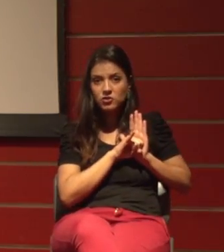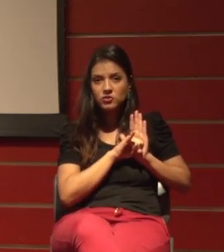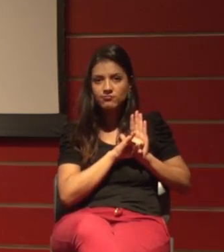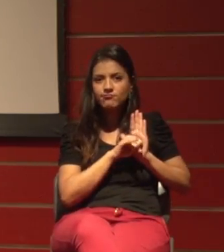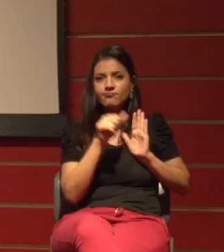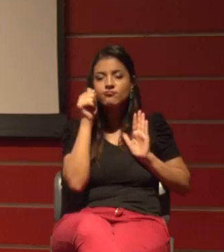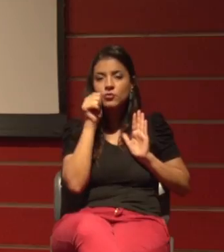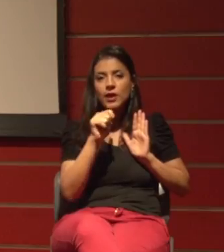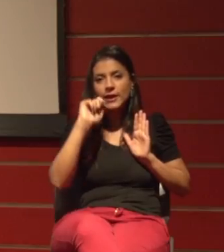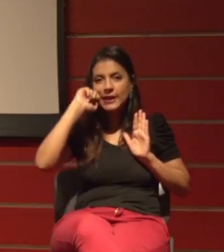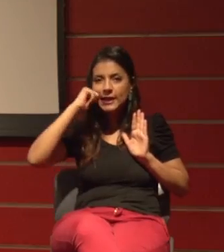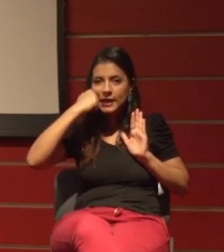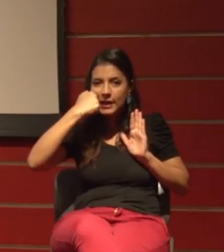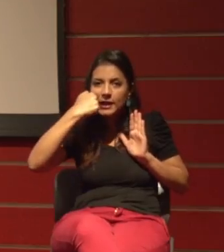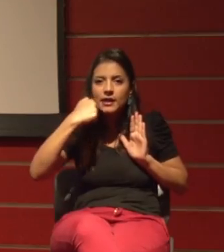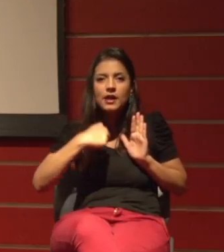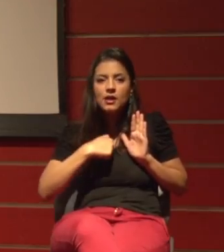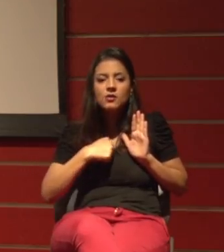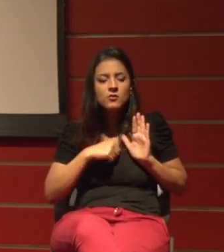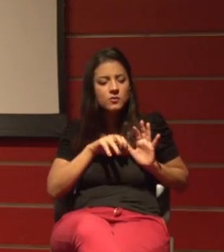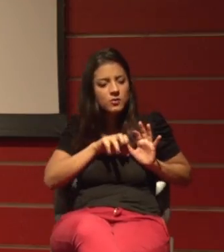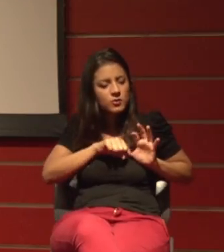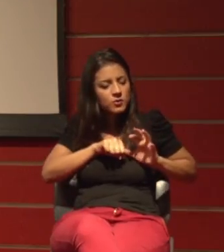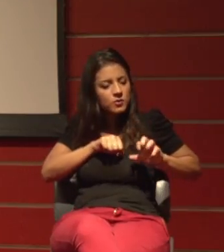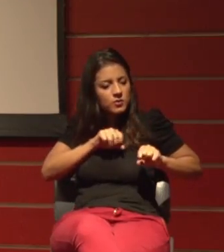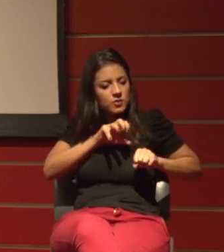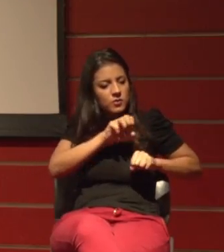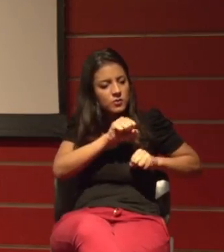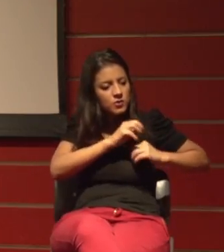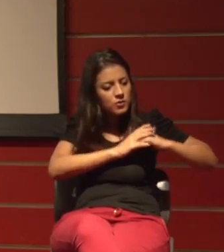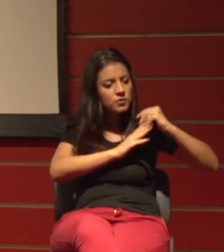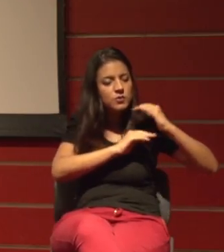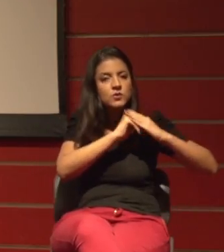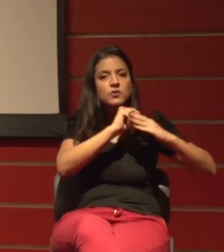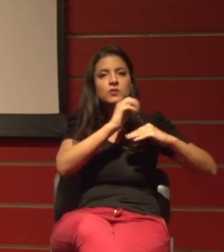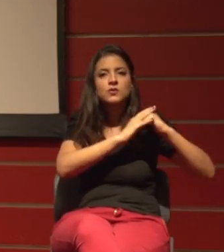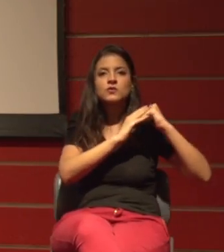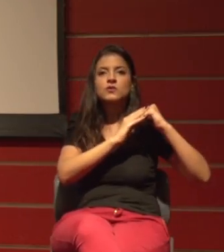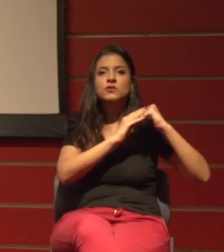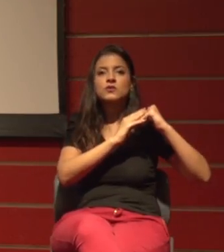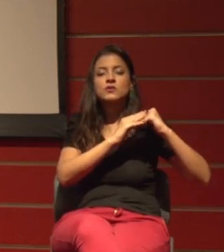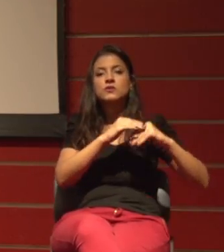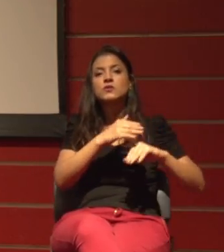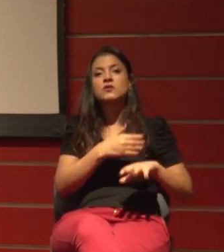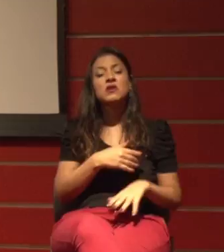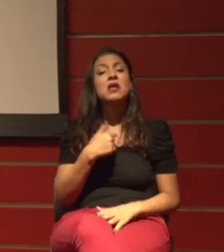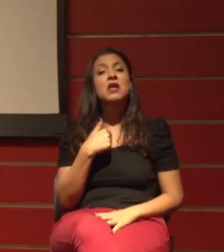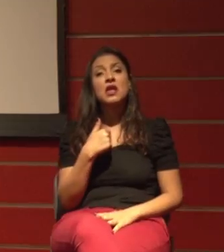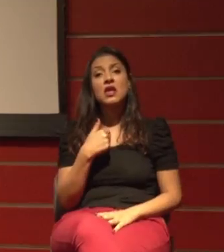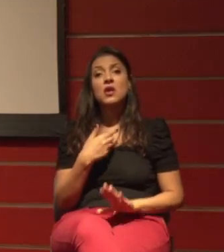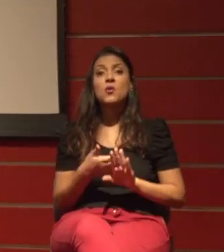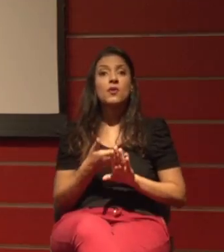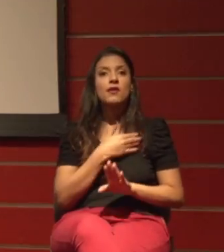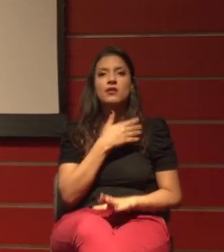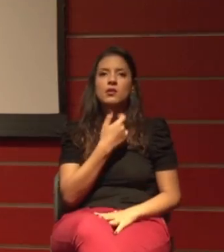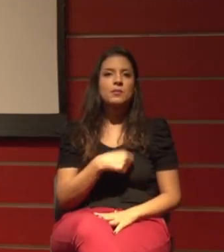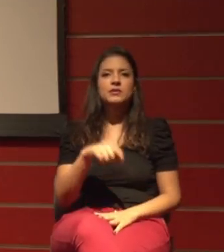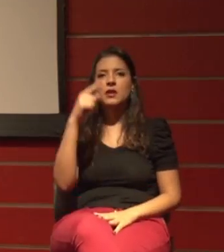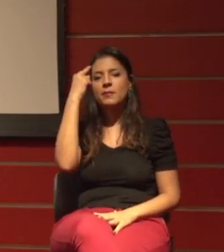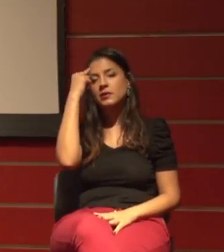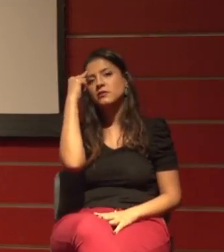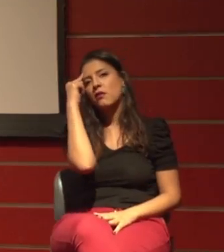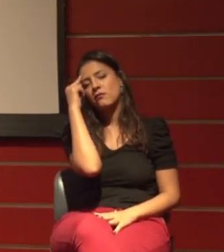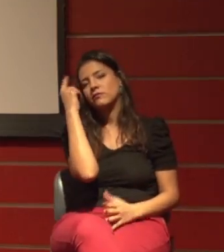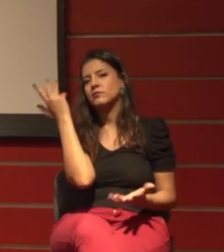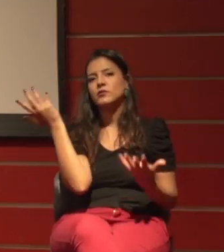negra que era algo que anteriormente eh eu tive o privilégio de não ter que considerar né dependendo